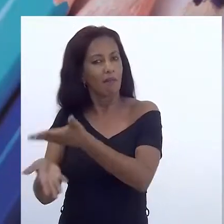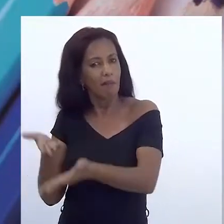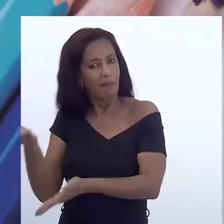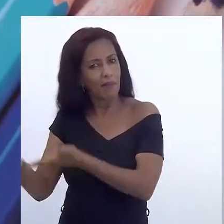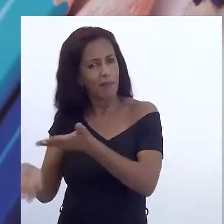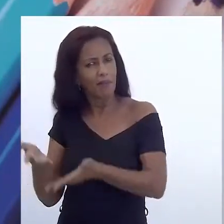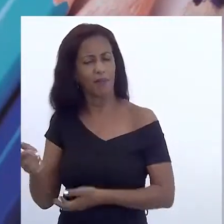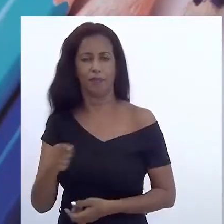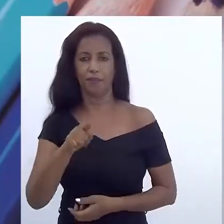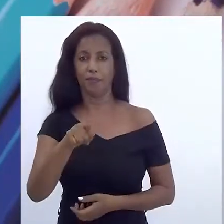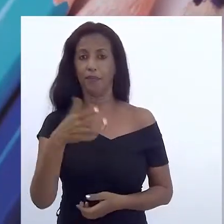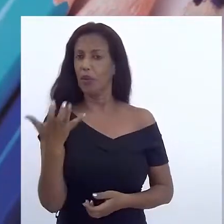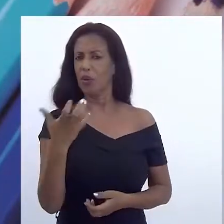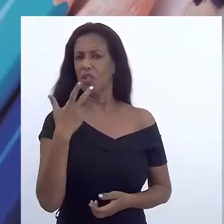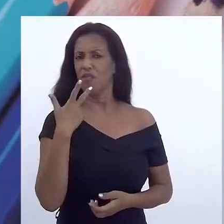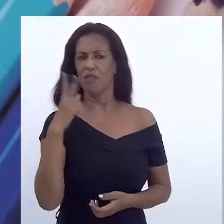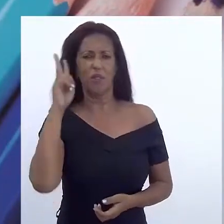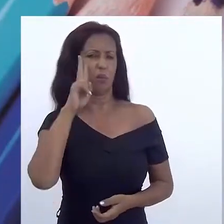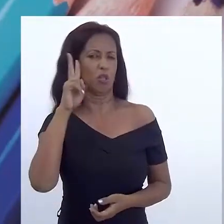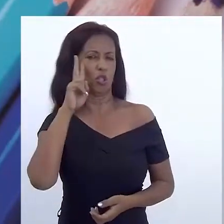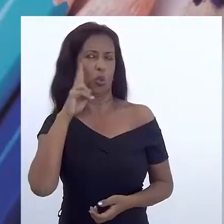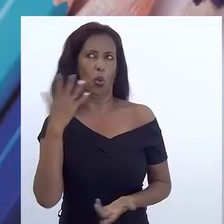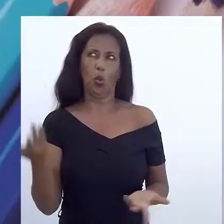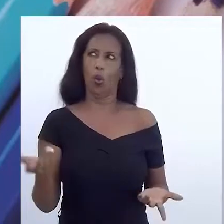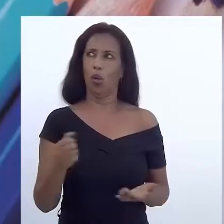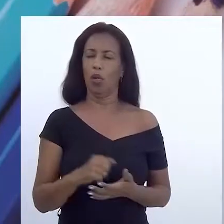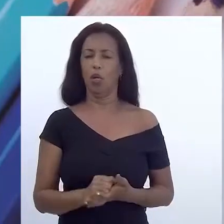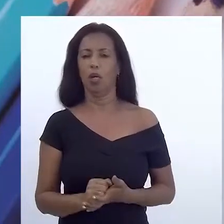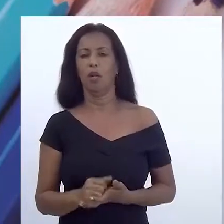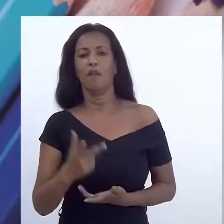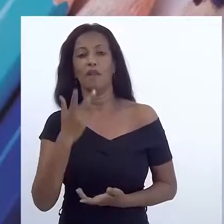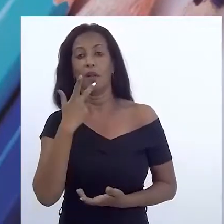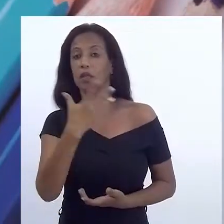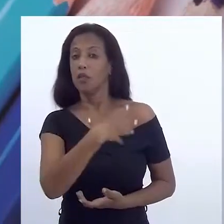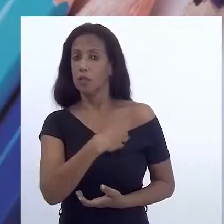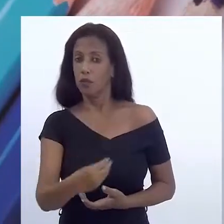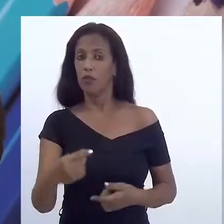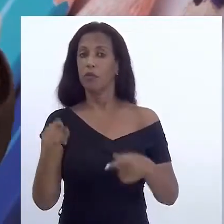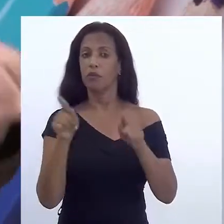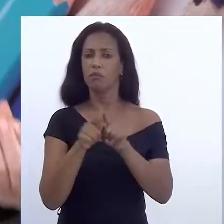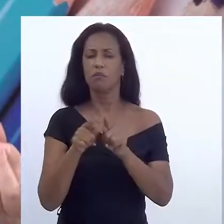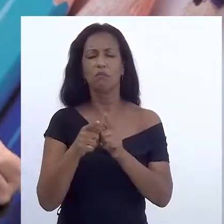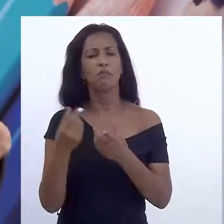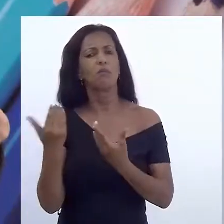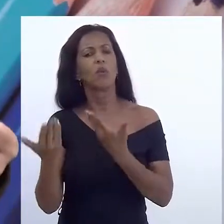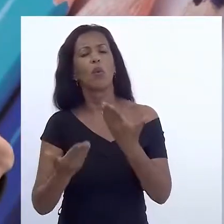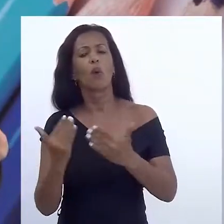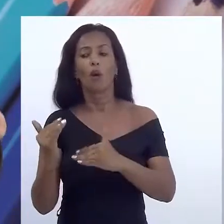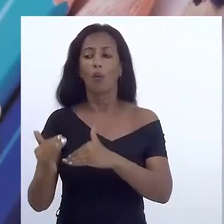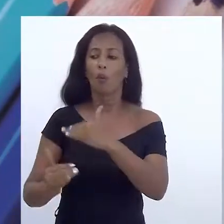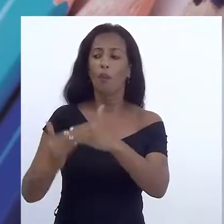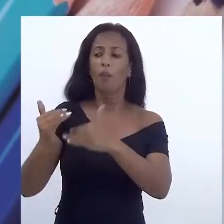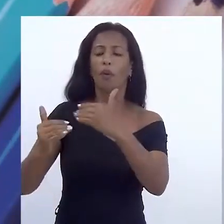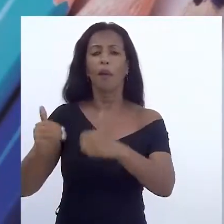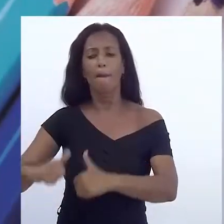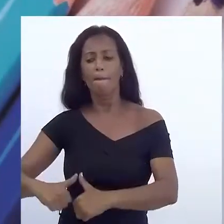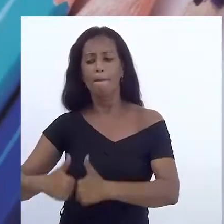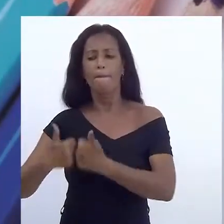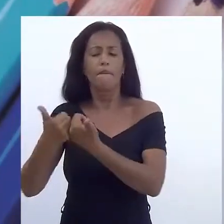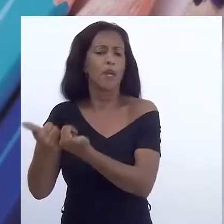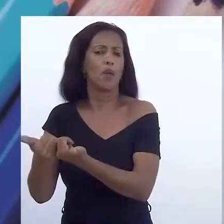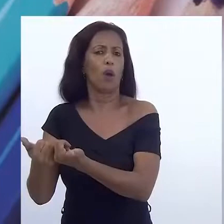você contasse alguma história ou histórias e falasse do seu filho também. Qual é o progresso que você vê,